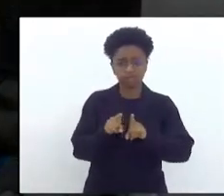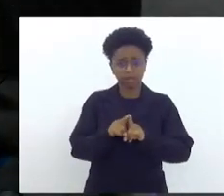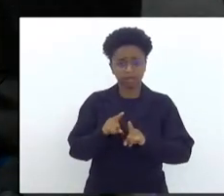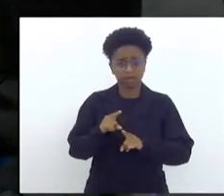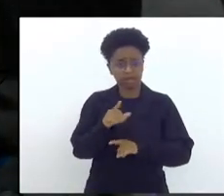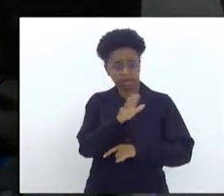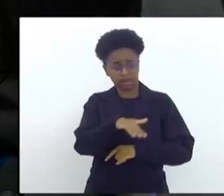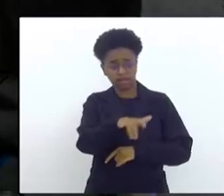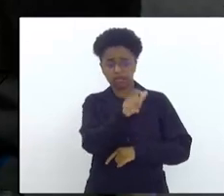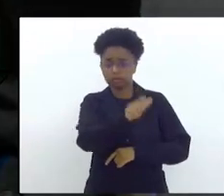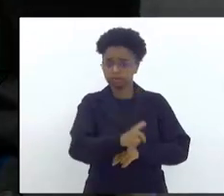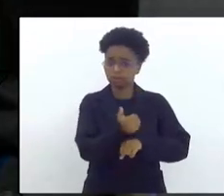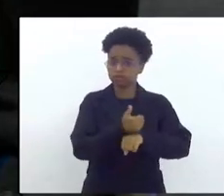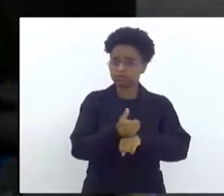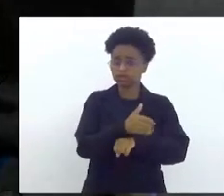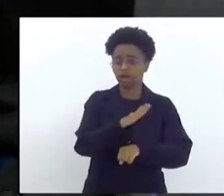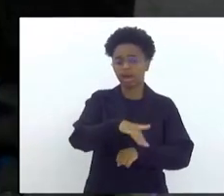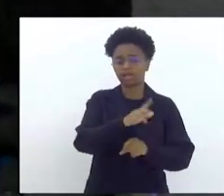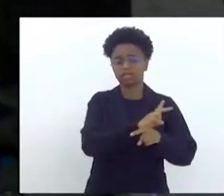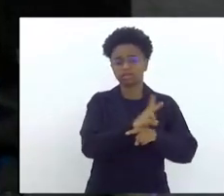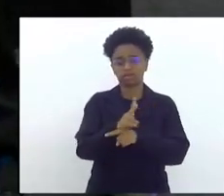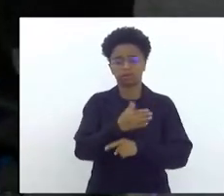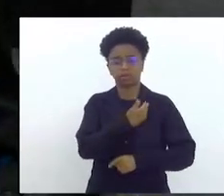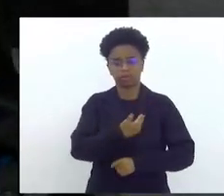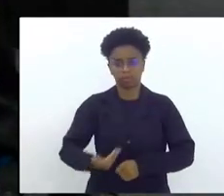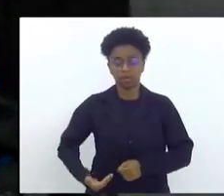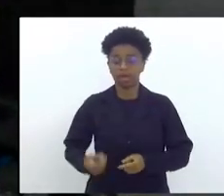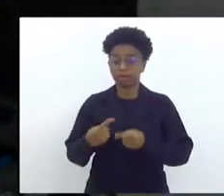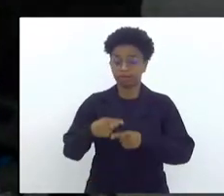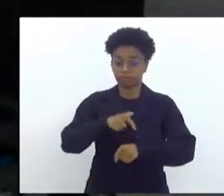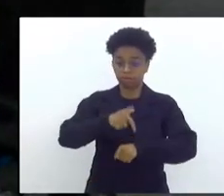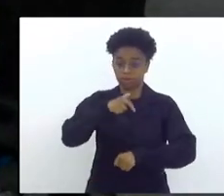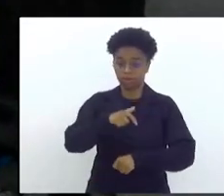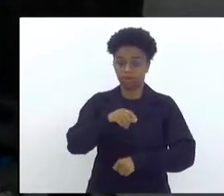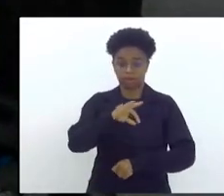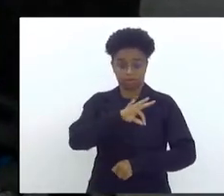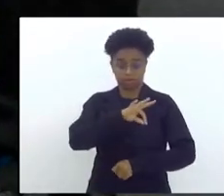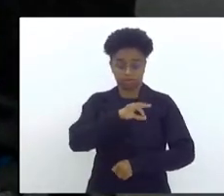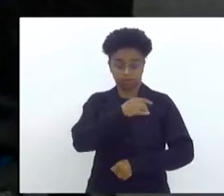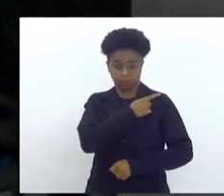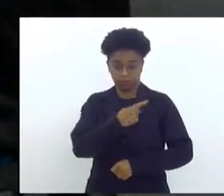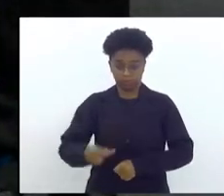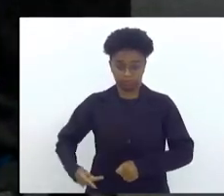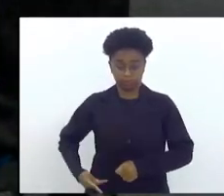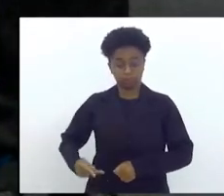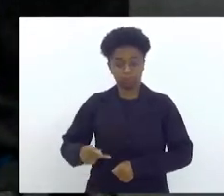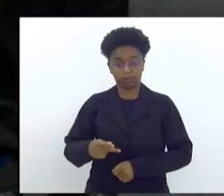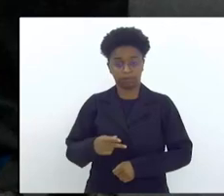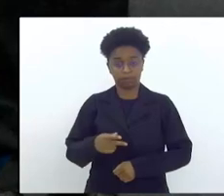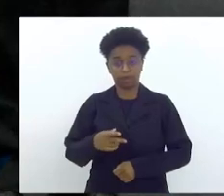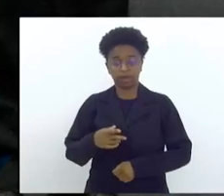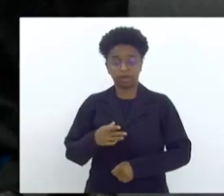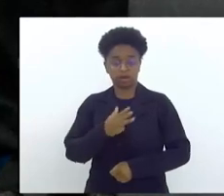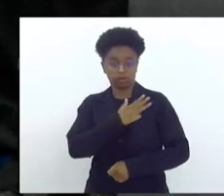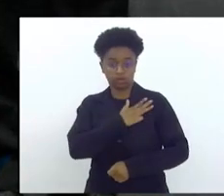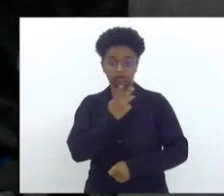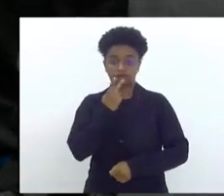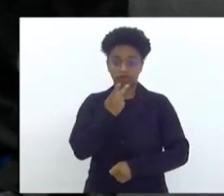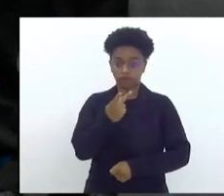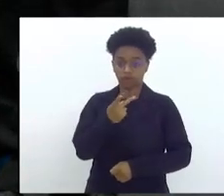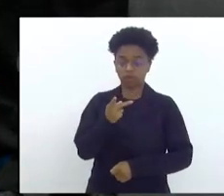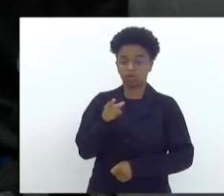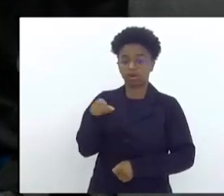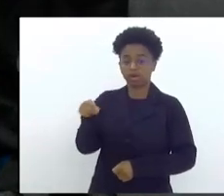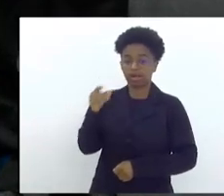a gente Segurança Pública inclusive quando o presidente Lula estava falando para o governador Cláudio Castro ele aponta